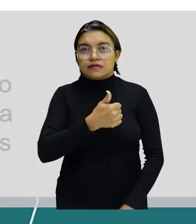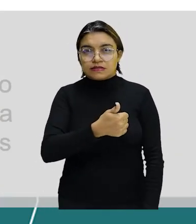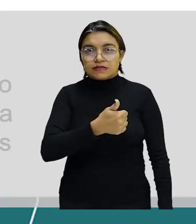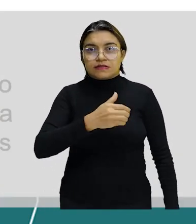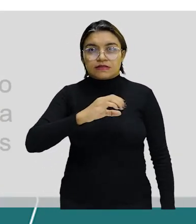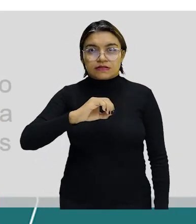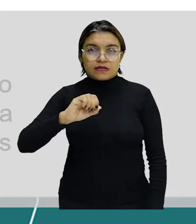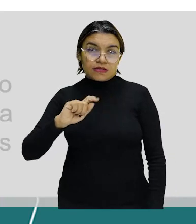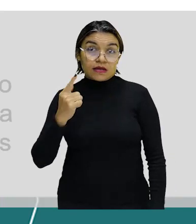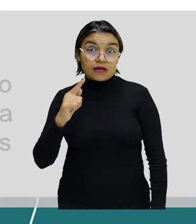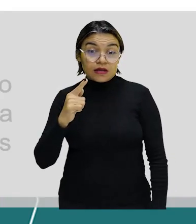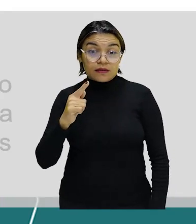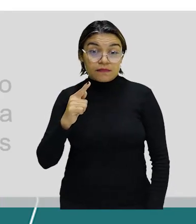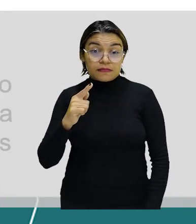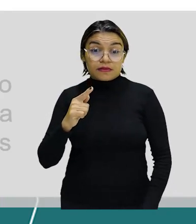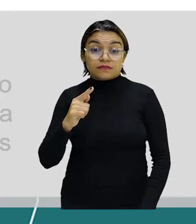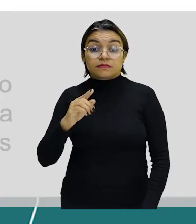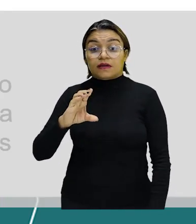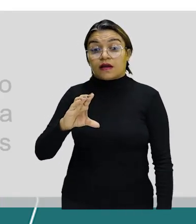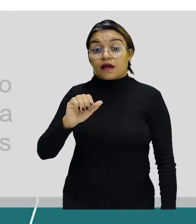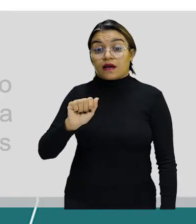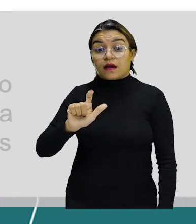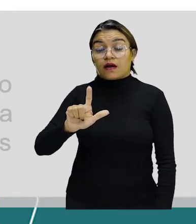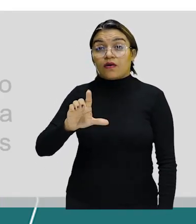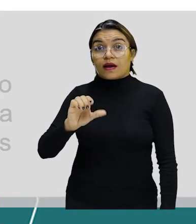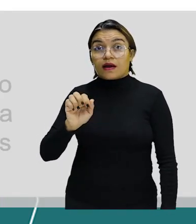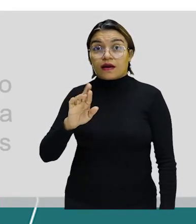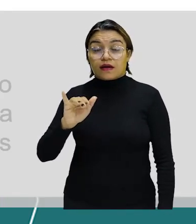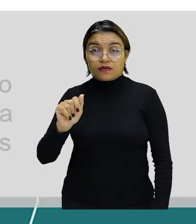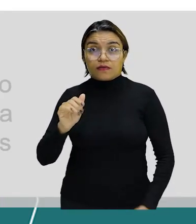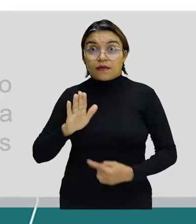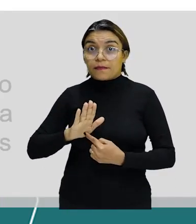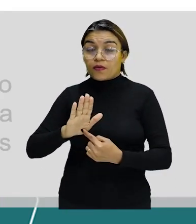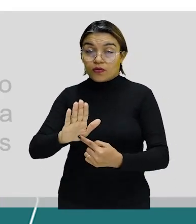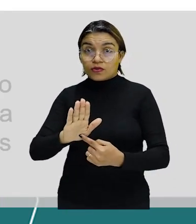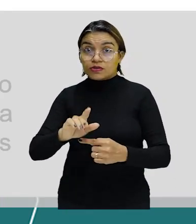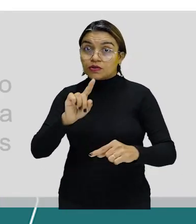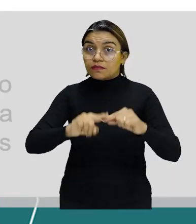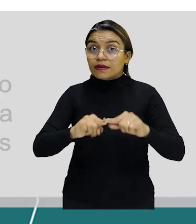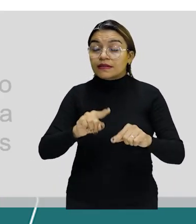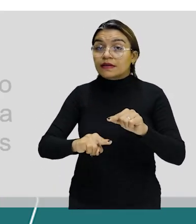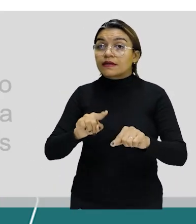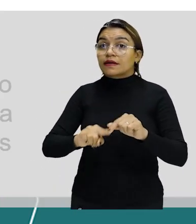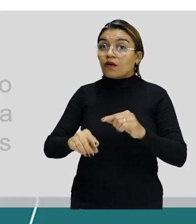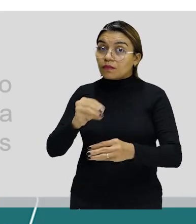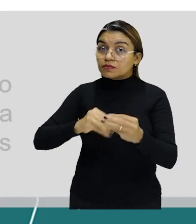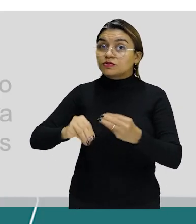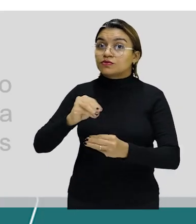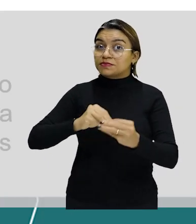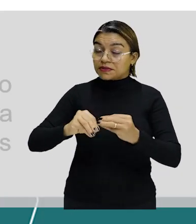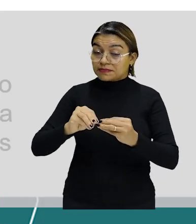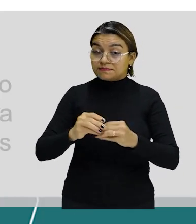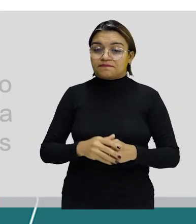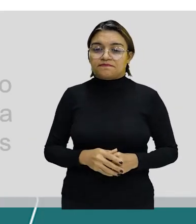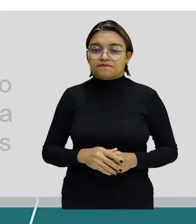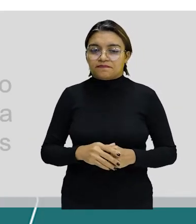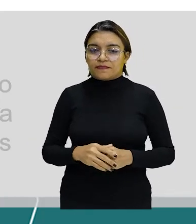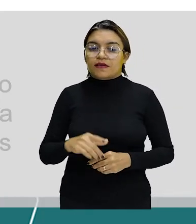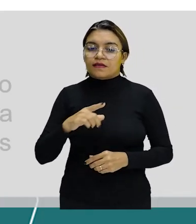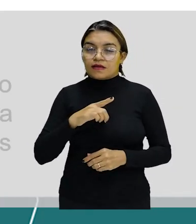calcário. Então, 100 gramas de calcário é a amostra do material impuro, ok? Aí, desses